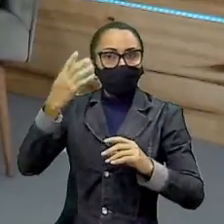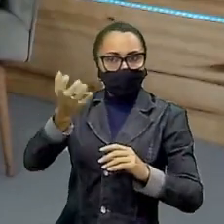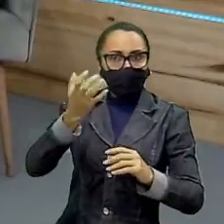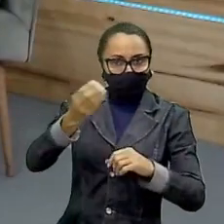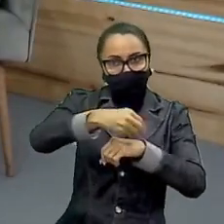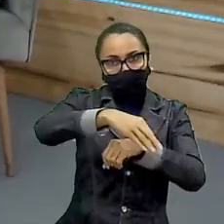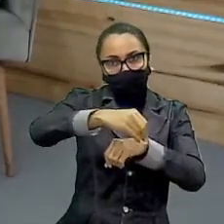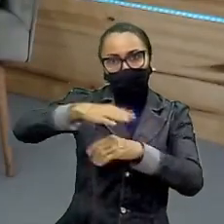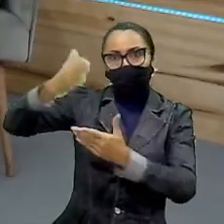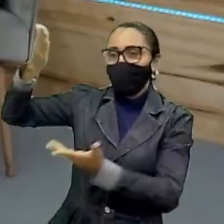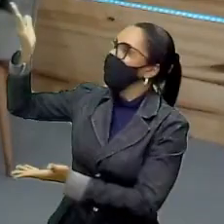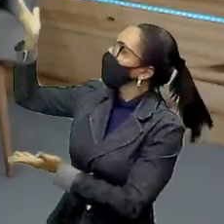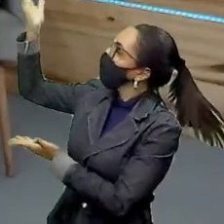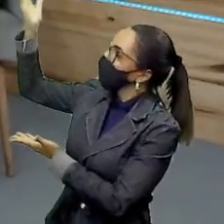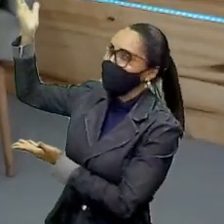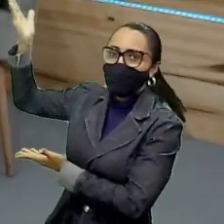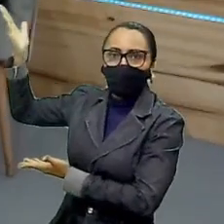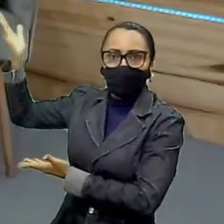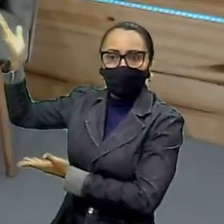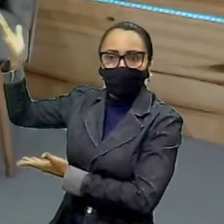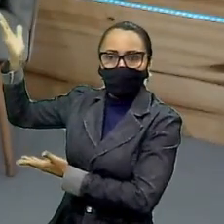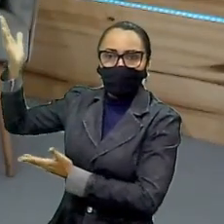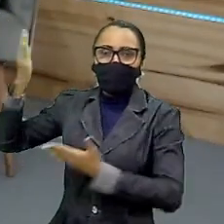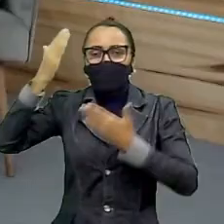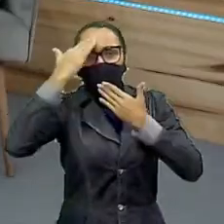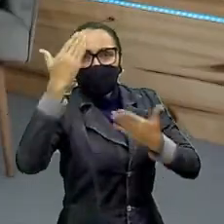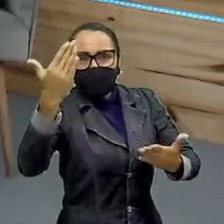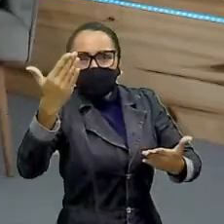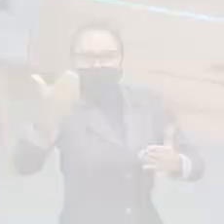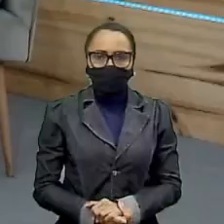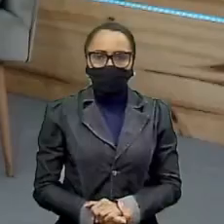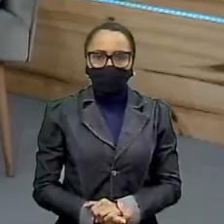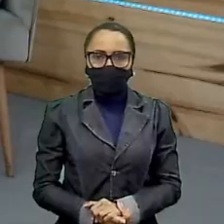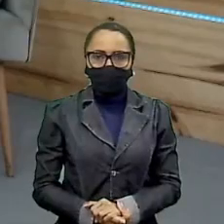enviar alguma dúvida, alguma questão. Então, muito obrigada.